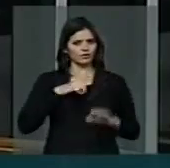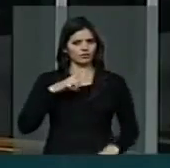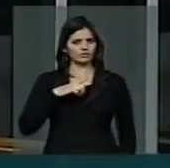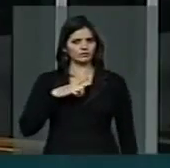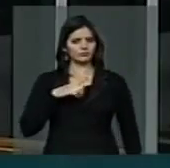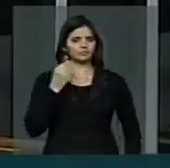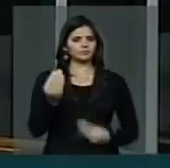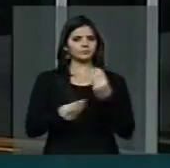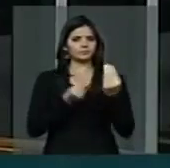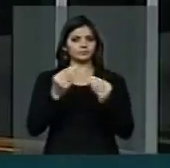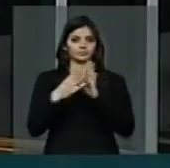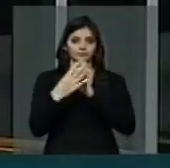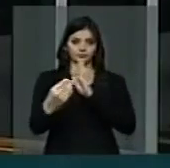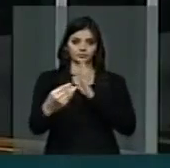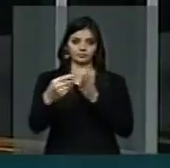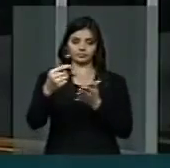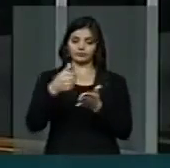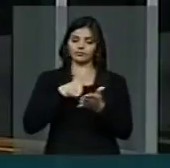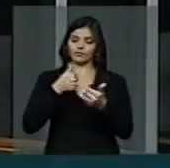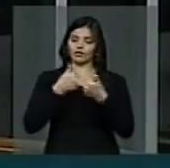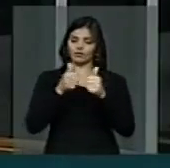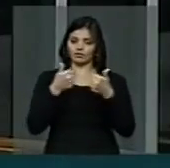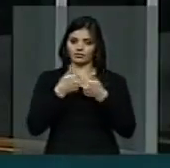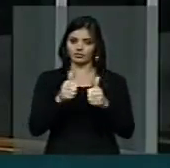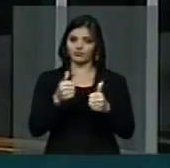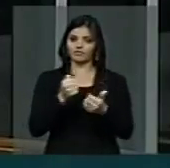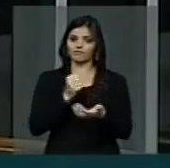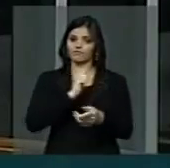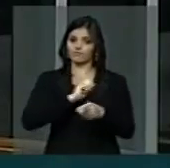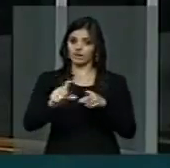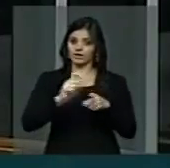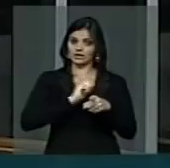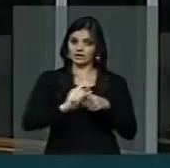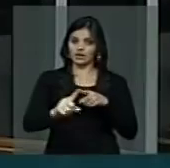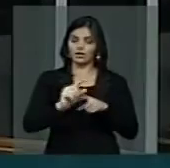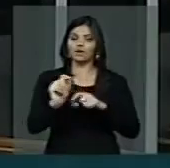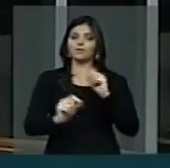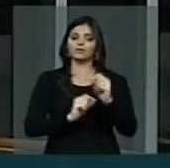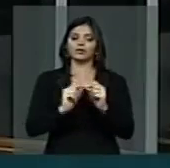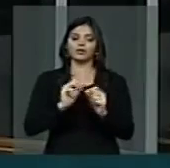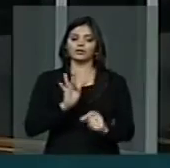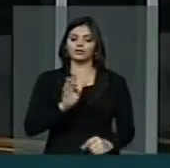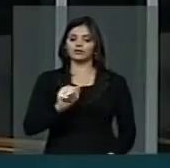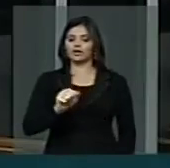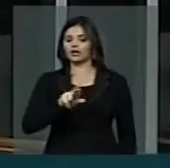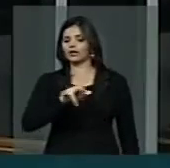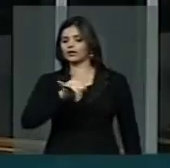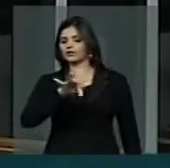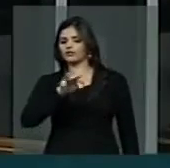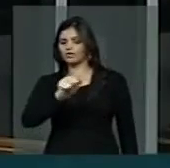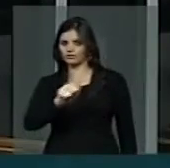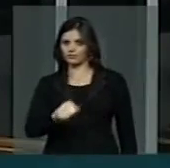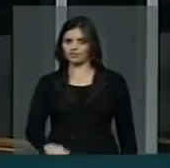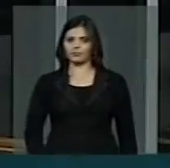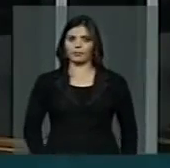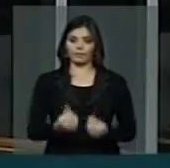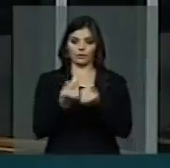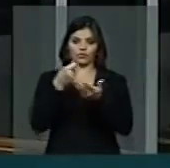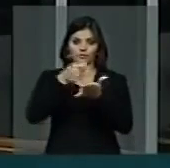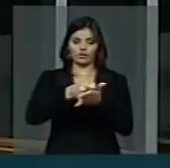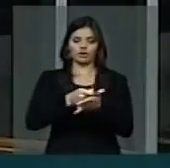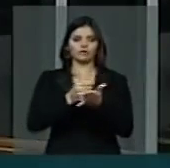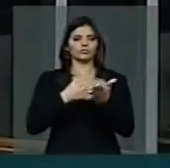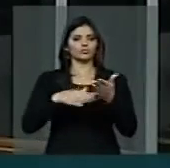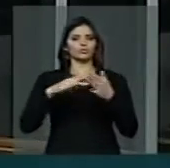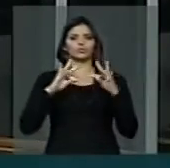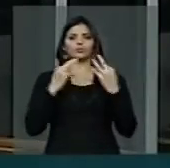Brasil, o modelo de financiamento do transporte público, como já disse, é baseado na tarifa. E tudo é